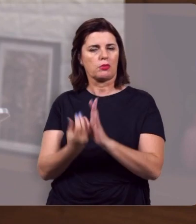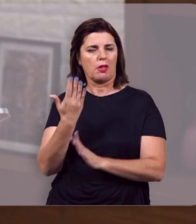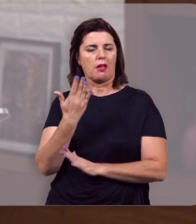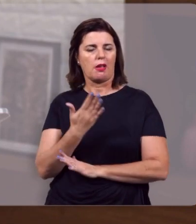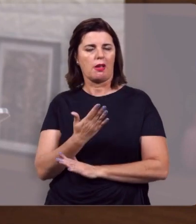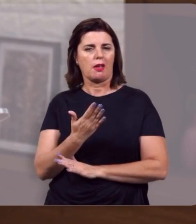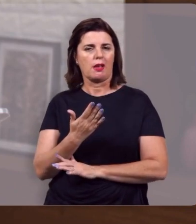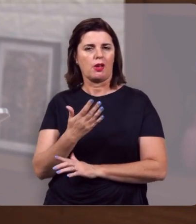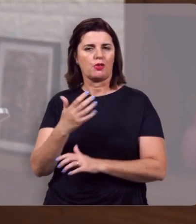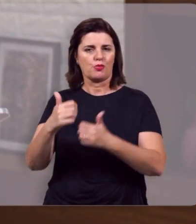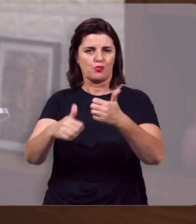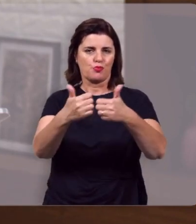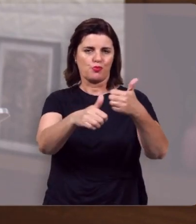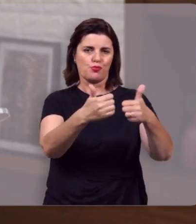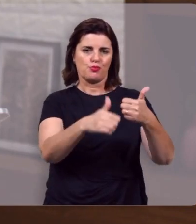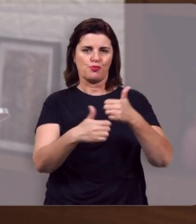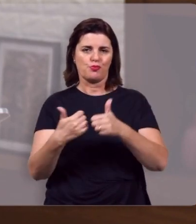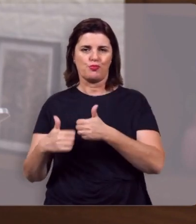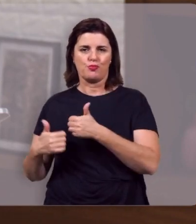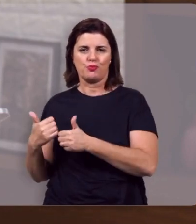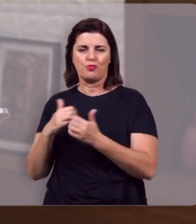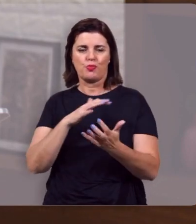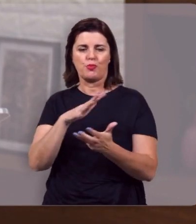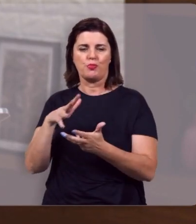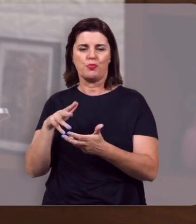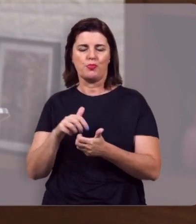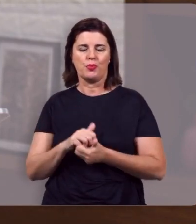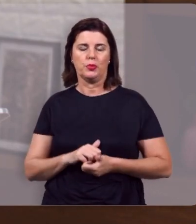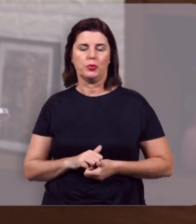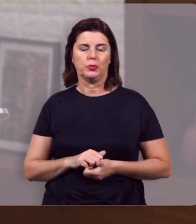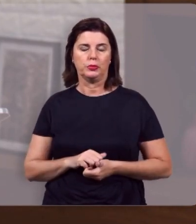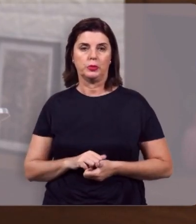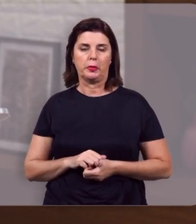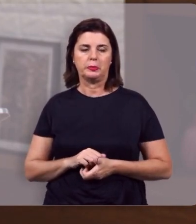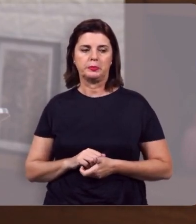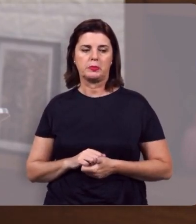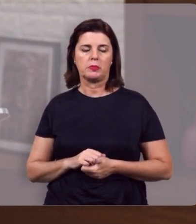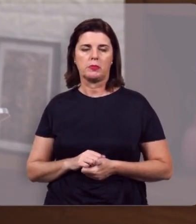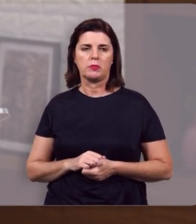4ª edição da Copa Mundial de Futebol